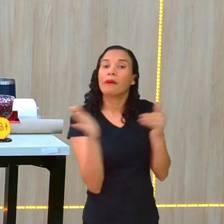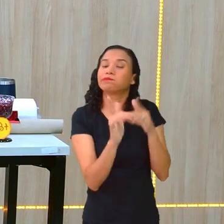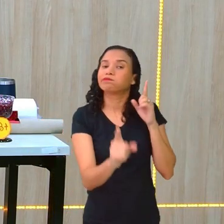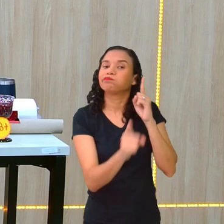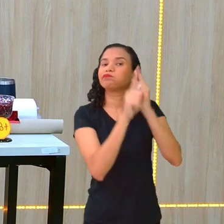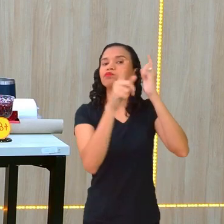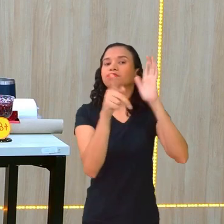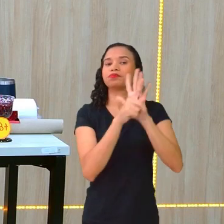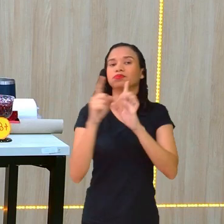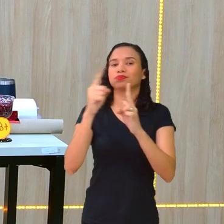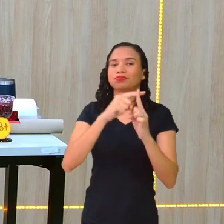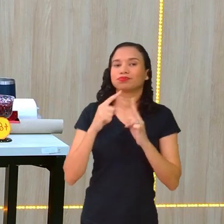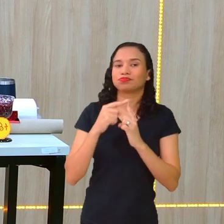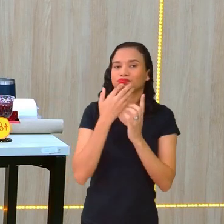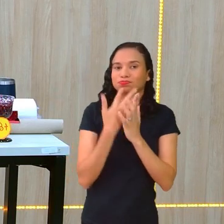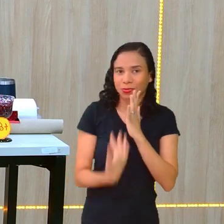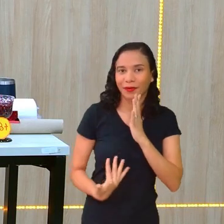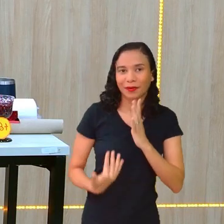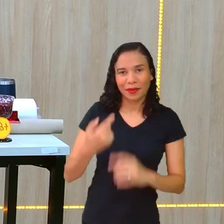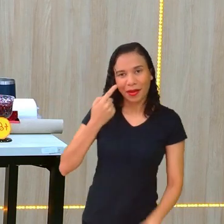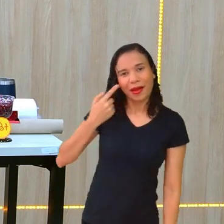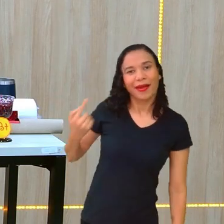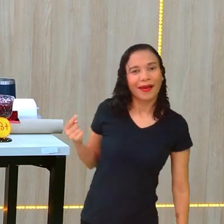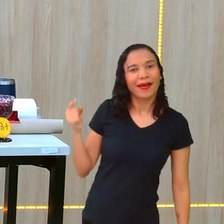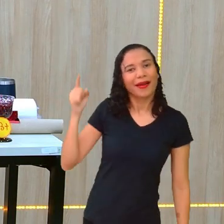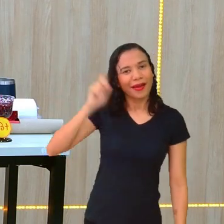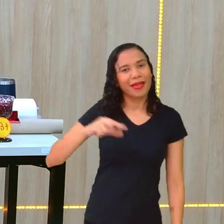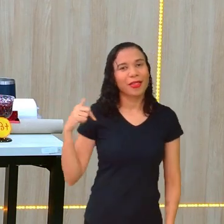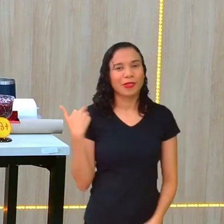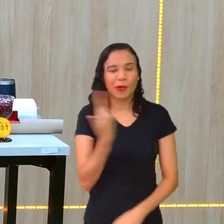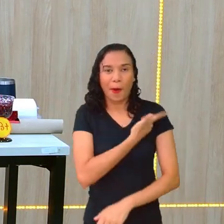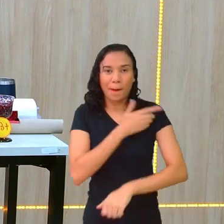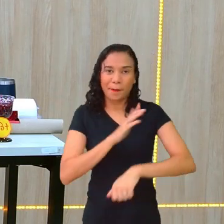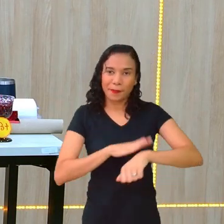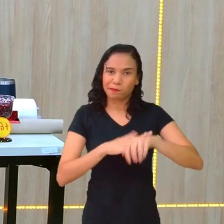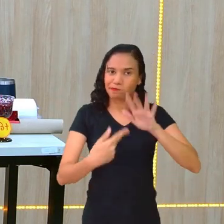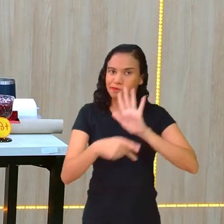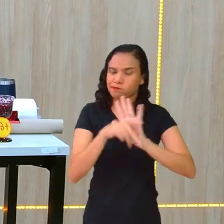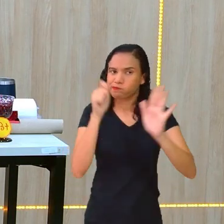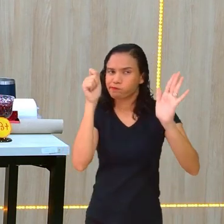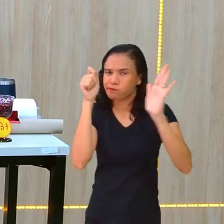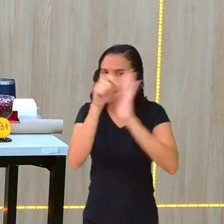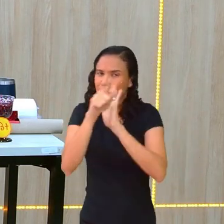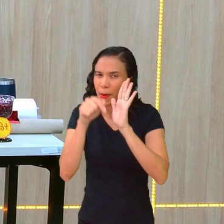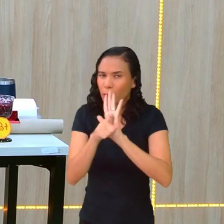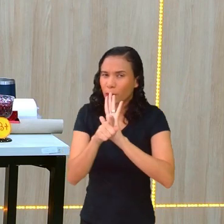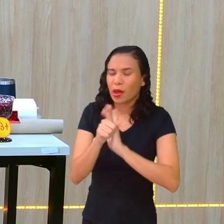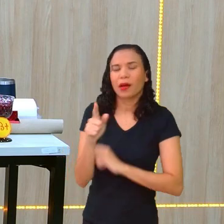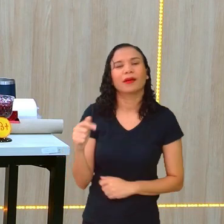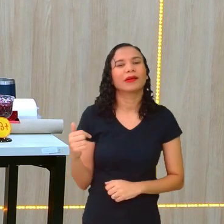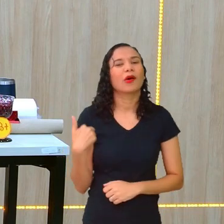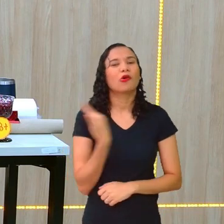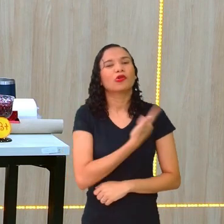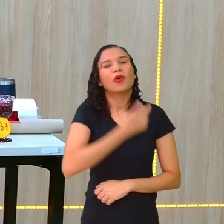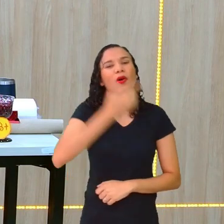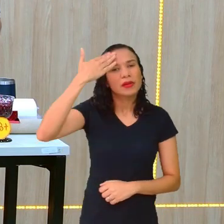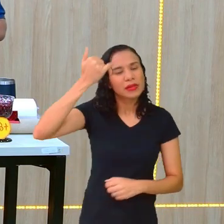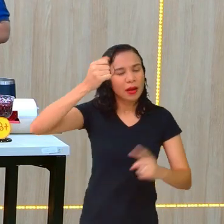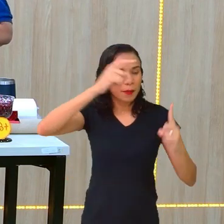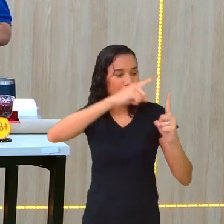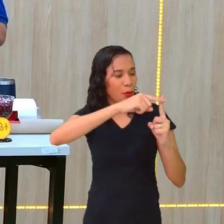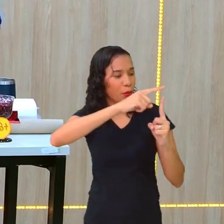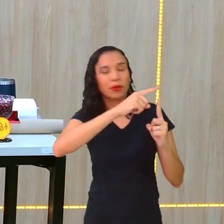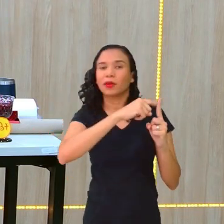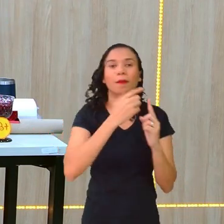é o seu tipo de sangue. Porque essa é a nossa situação problema. Então, quando a gente sabe o nosso tipo de